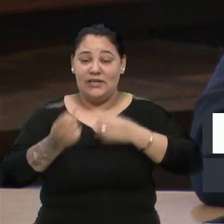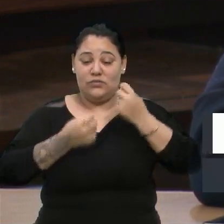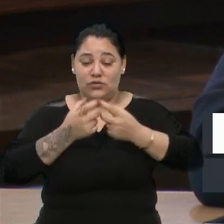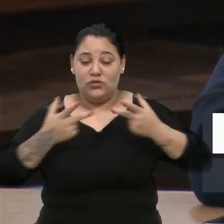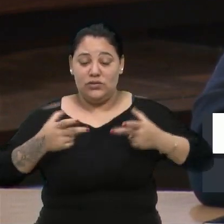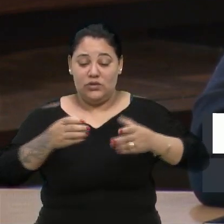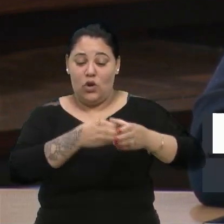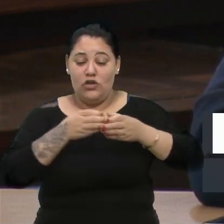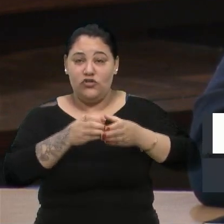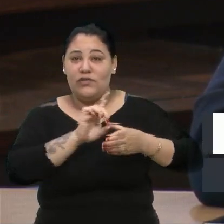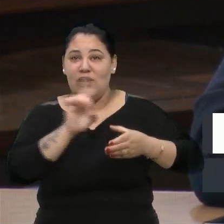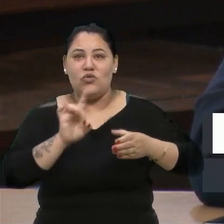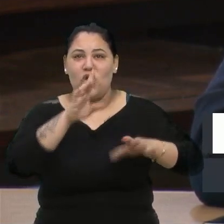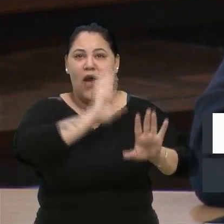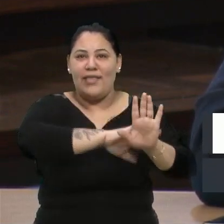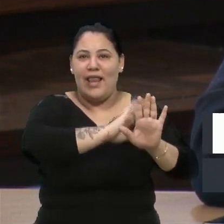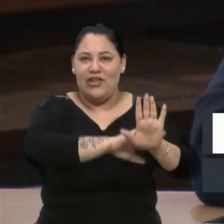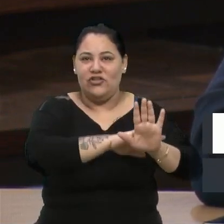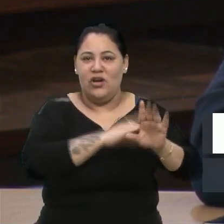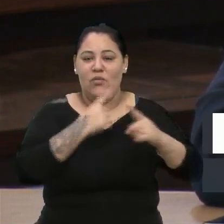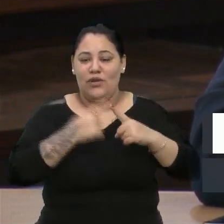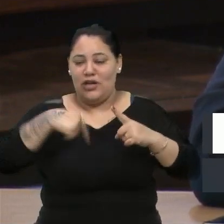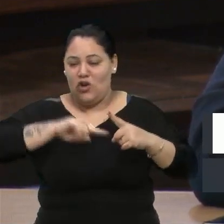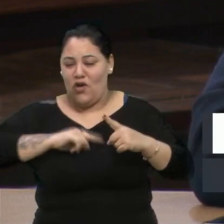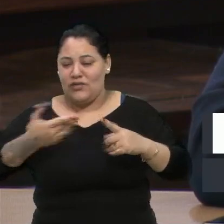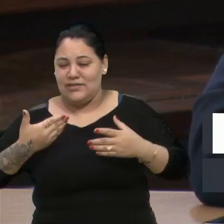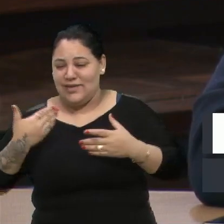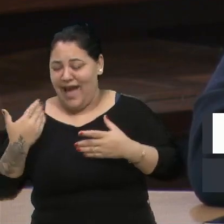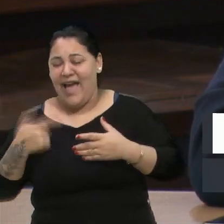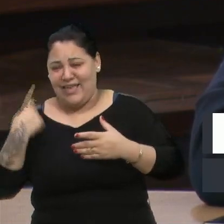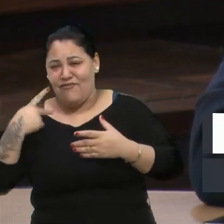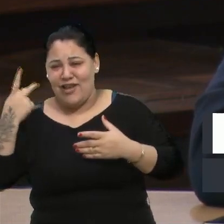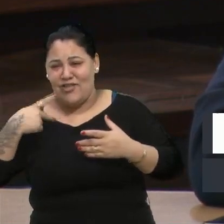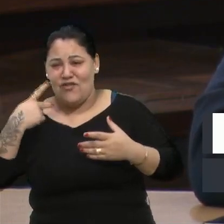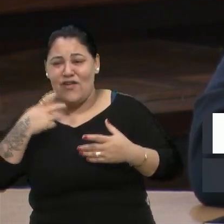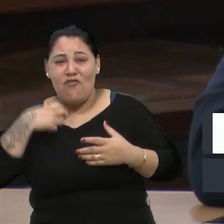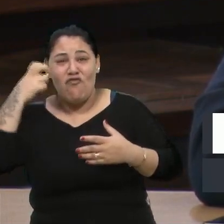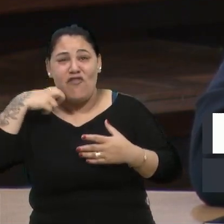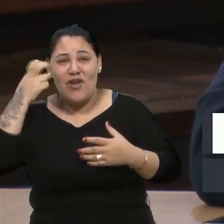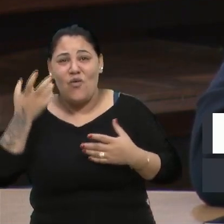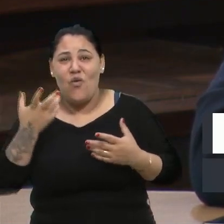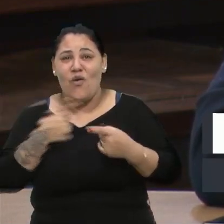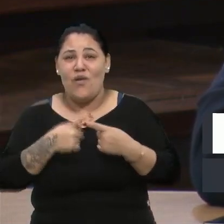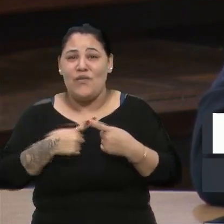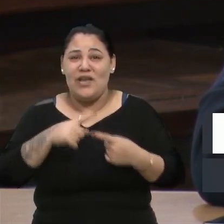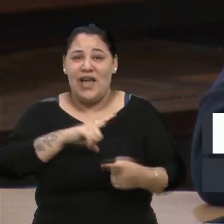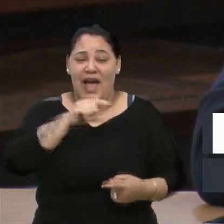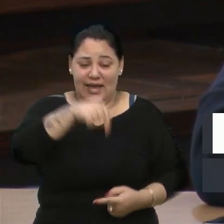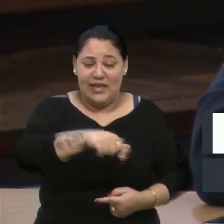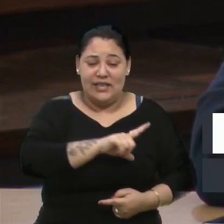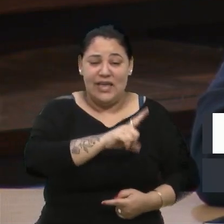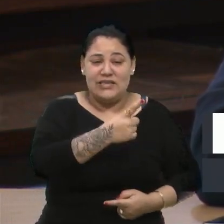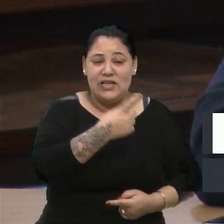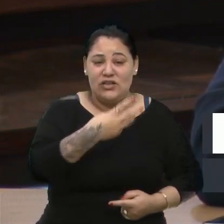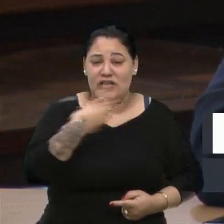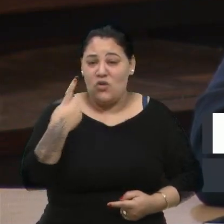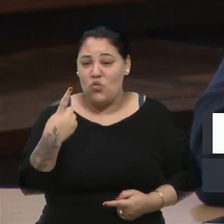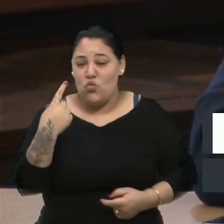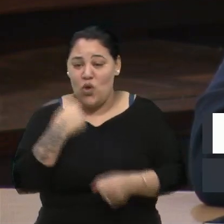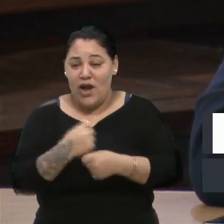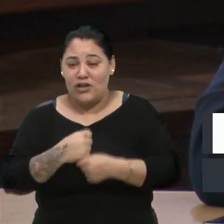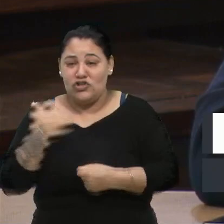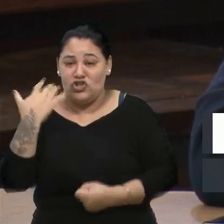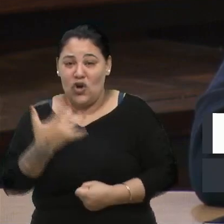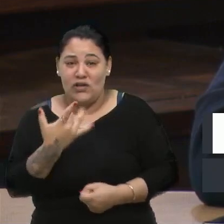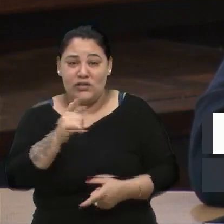somente ideológico ou para constranger e macular a imagem de todo o parlamento que tem 131 anos de história, então quando é feito